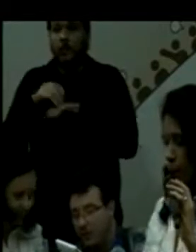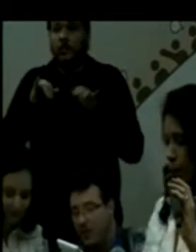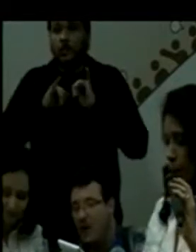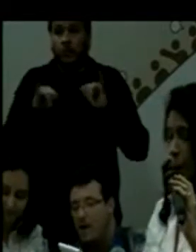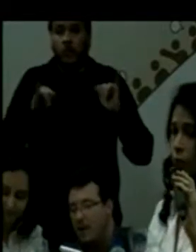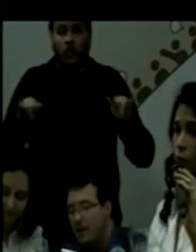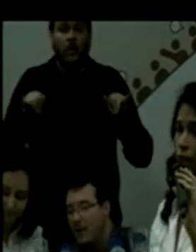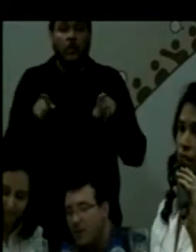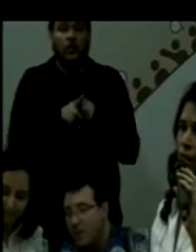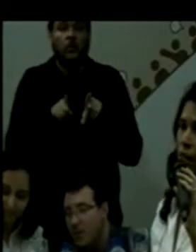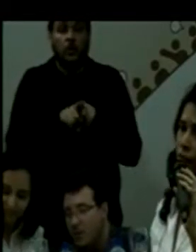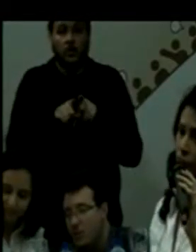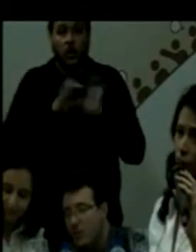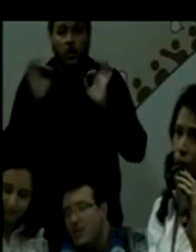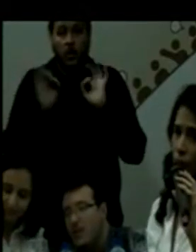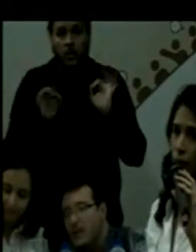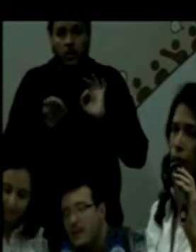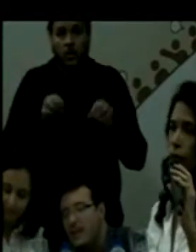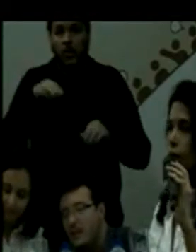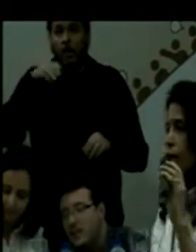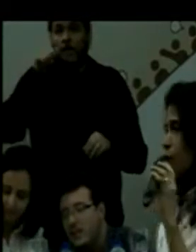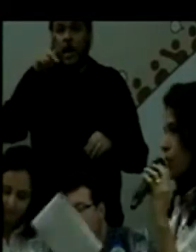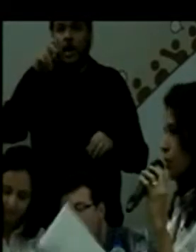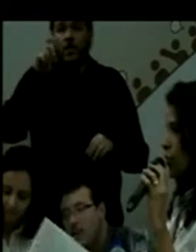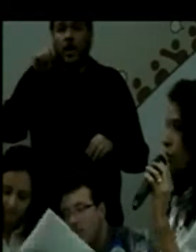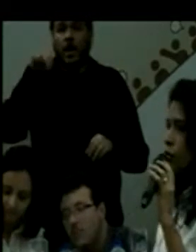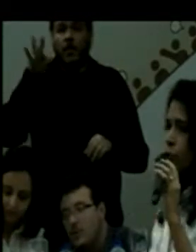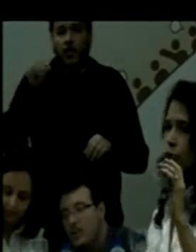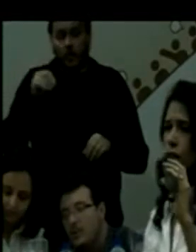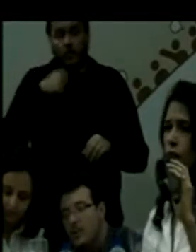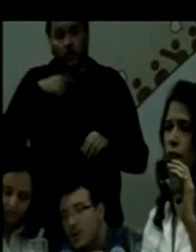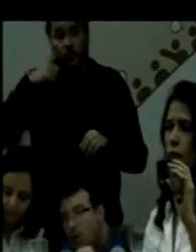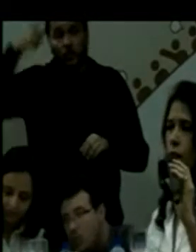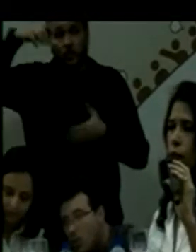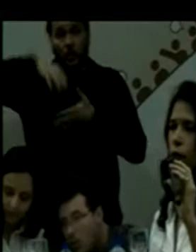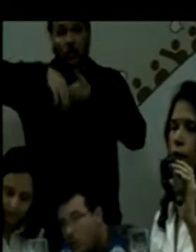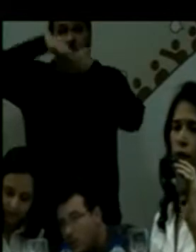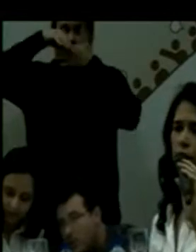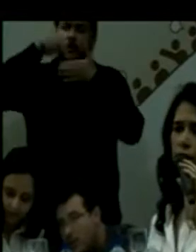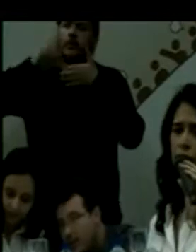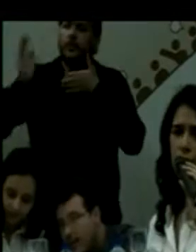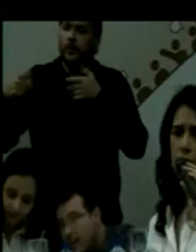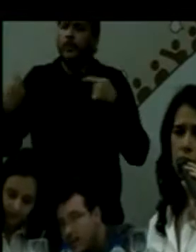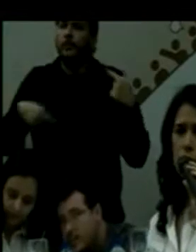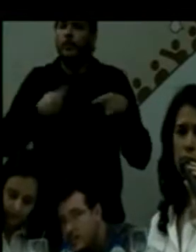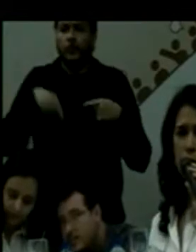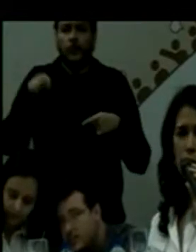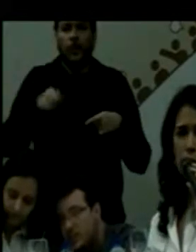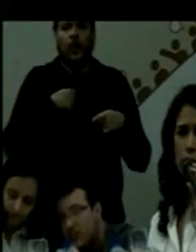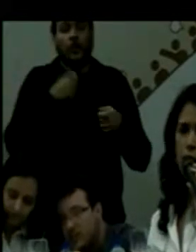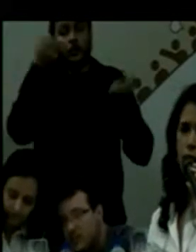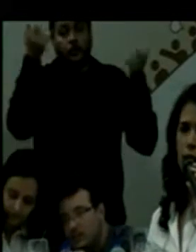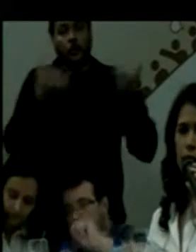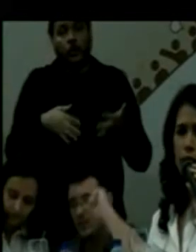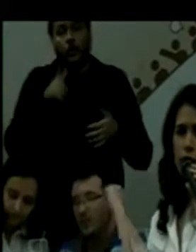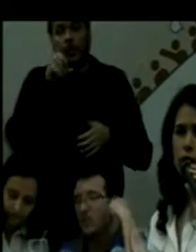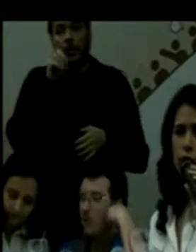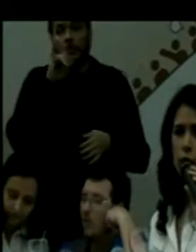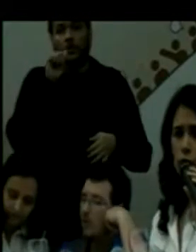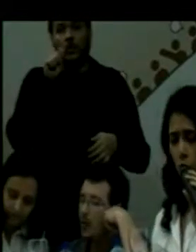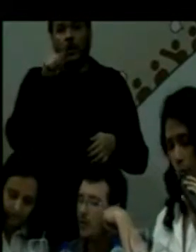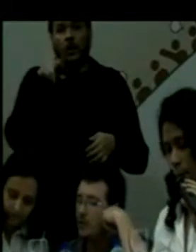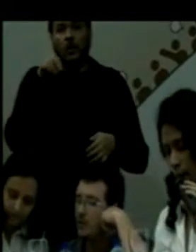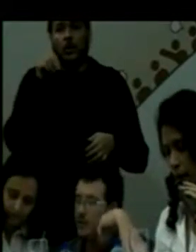identificação e mapeamento das lideranças, né? Então, que eu acho que já foi discutida aqui quando foi levantada a questão de diagnóstico. Então, fazer